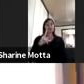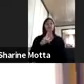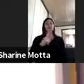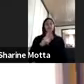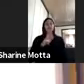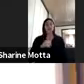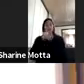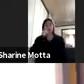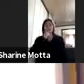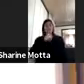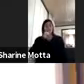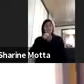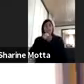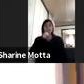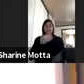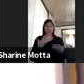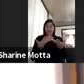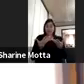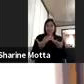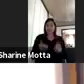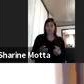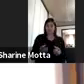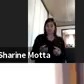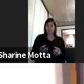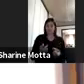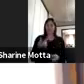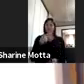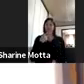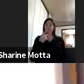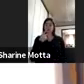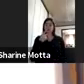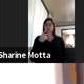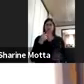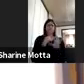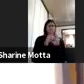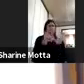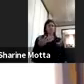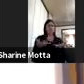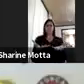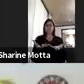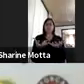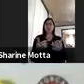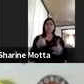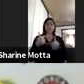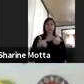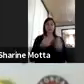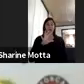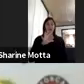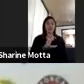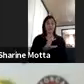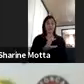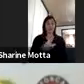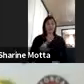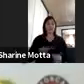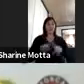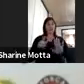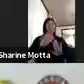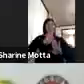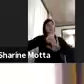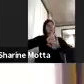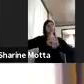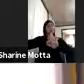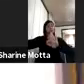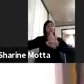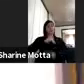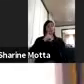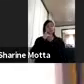livremente declaram e defendem exercer a prostituição porque é a profissão delas. Sim. Mas convenhamos que essas pessoas